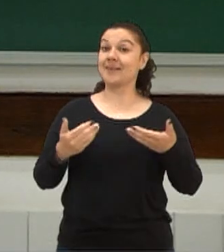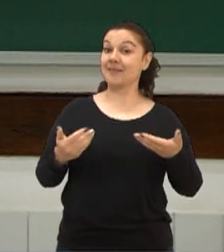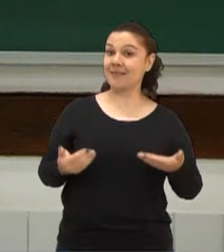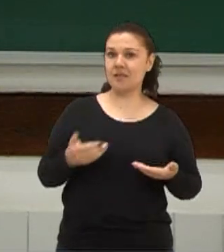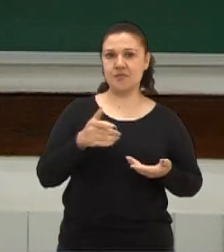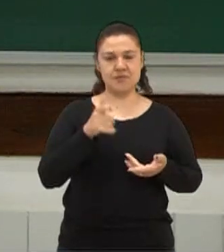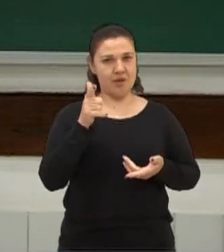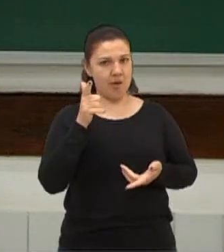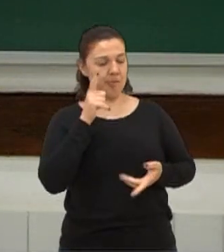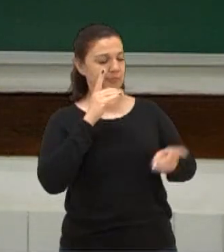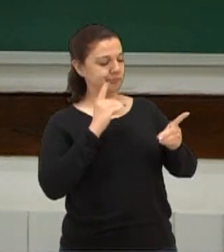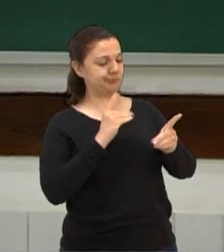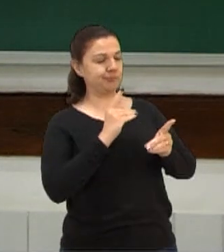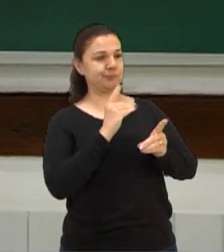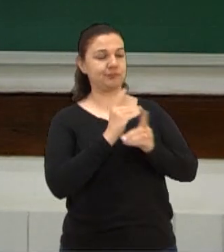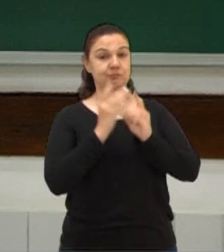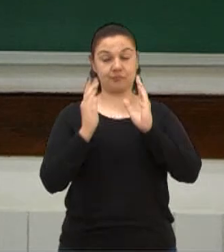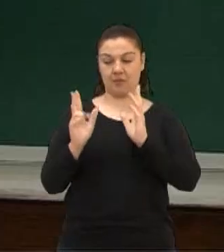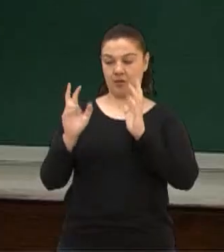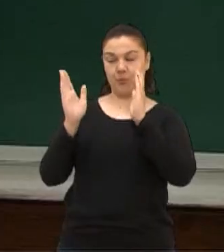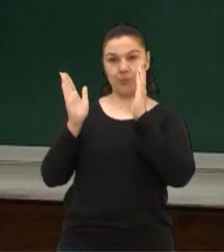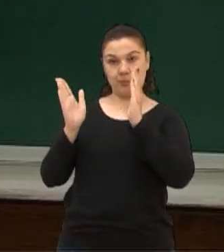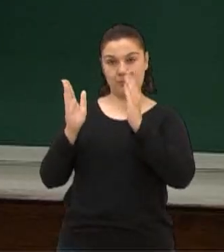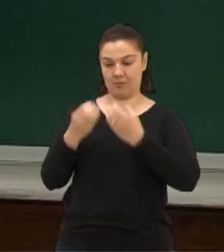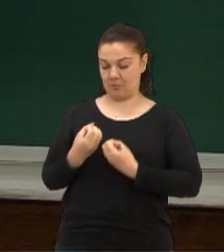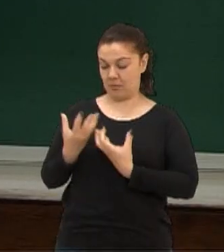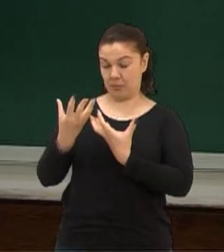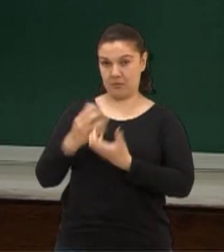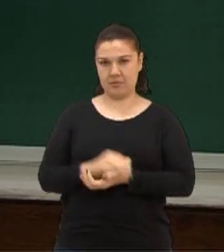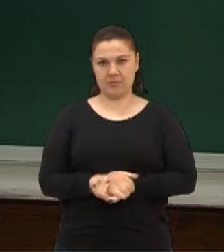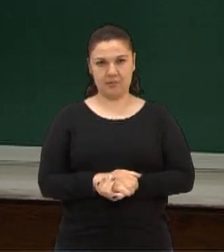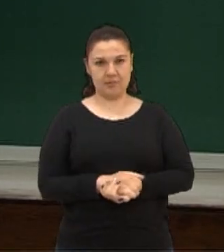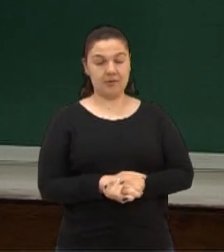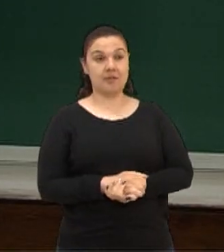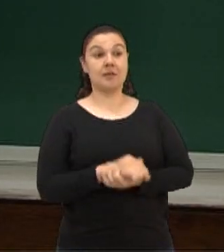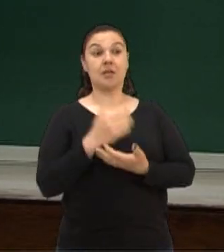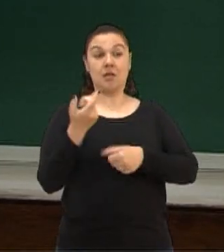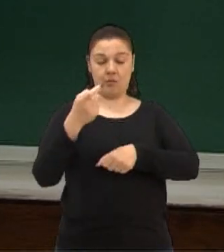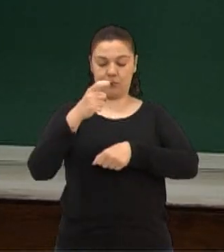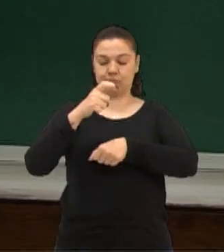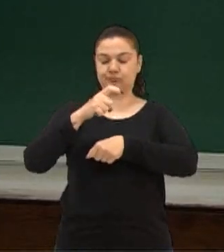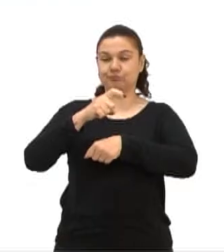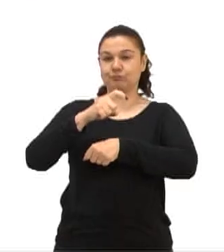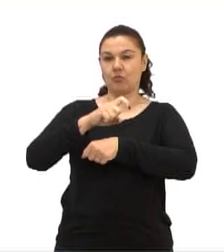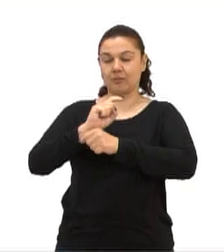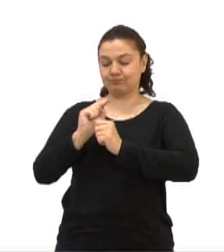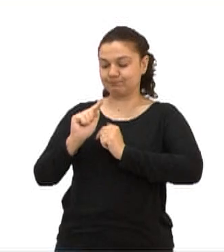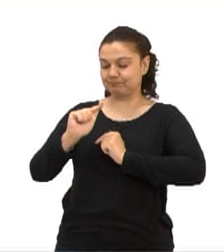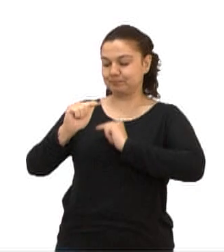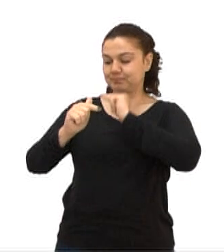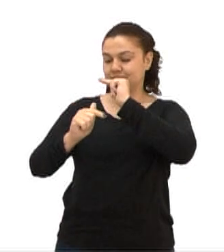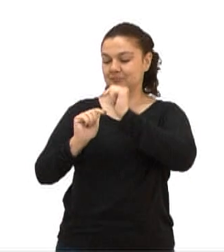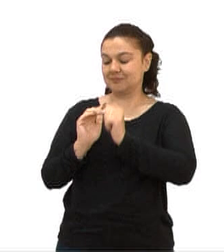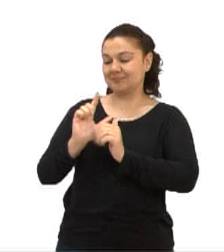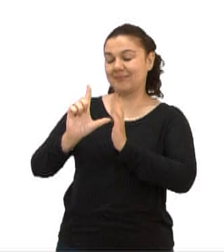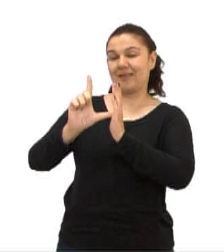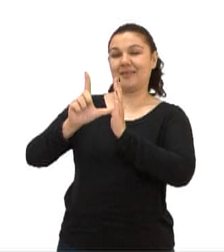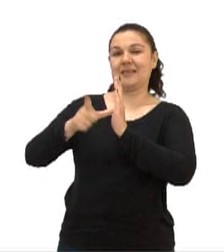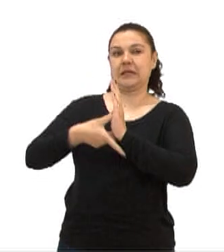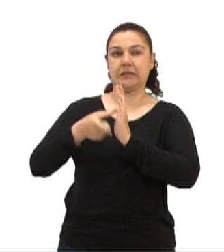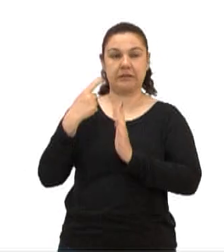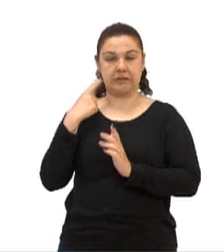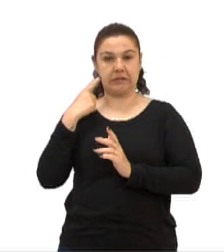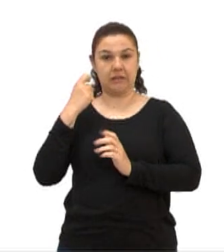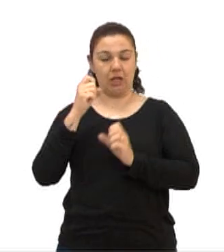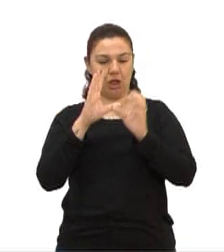Então, conseguiram identificar aí o tema do poema? Olha só. Quando a hora dobra em triste tardo toque, e